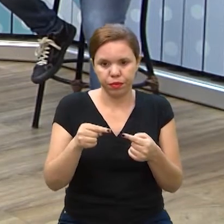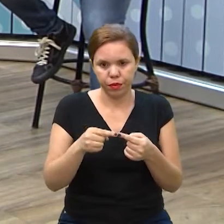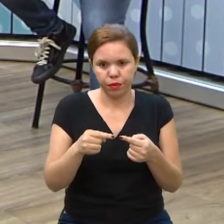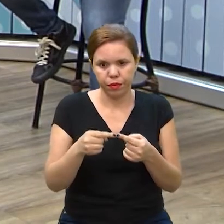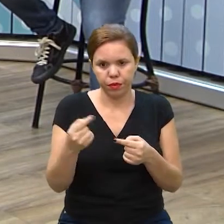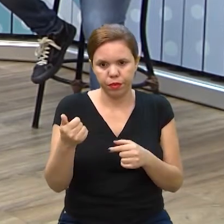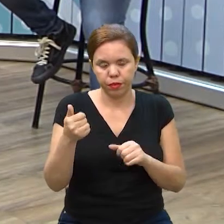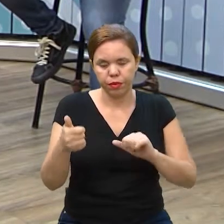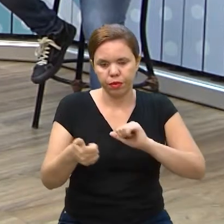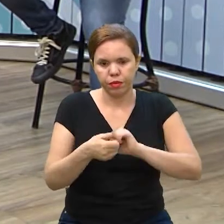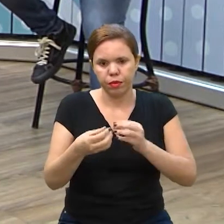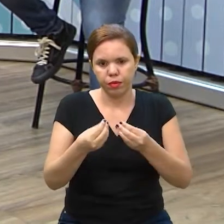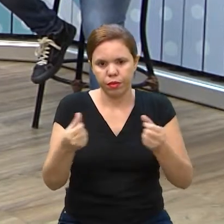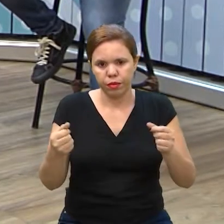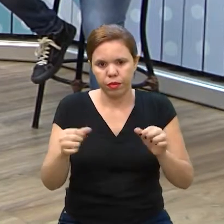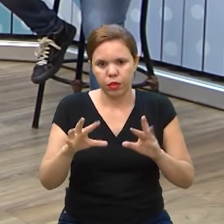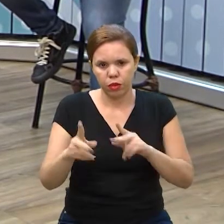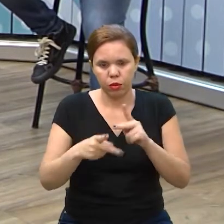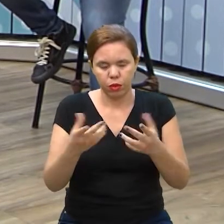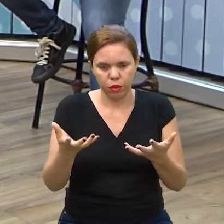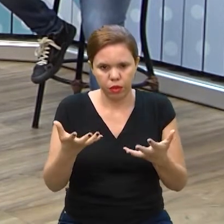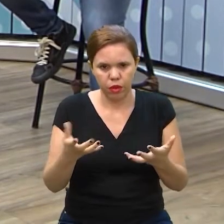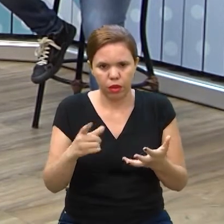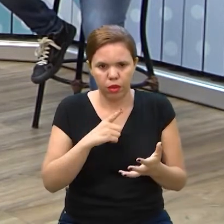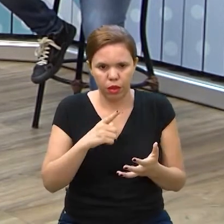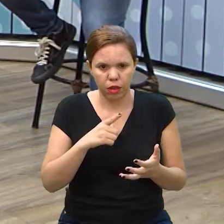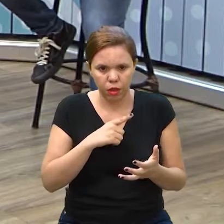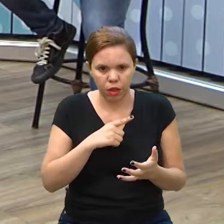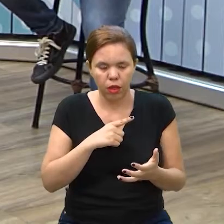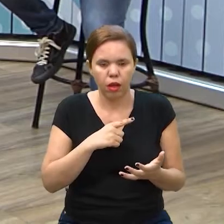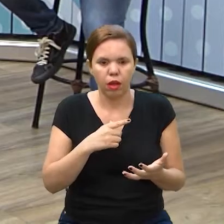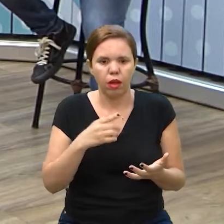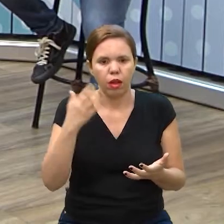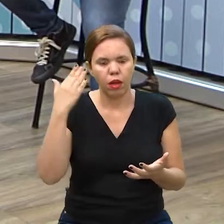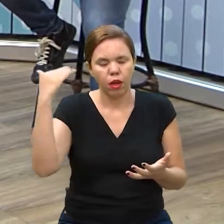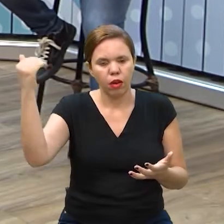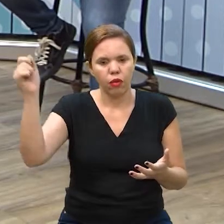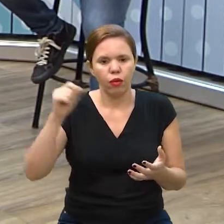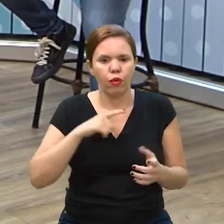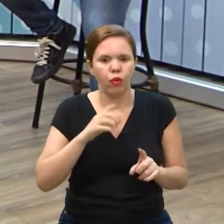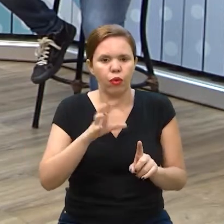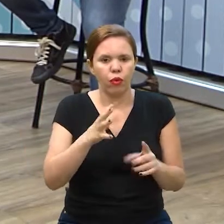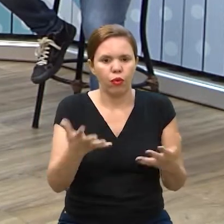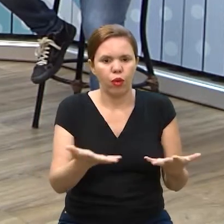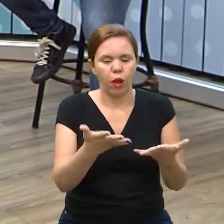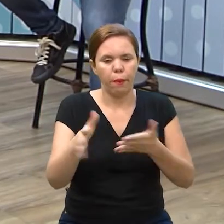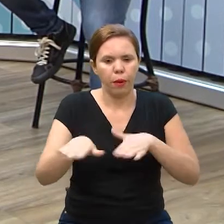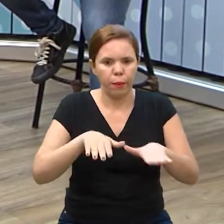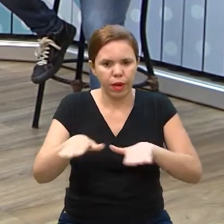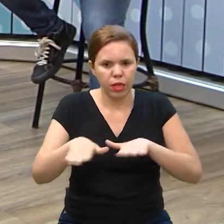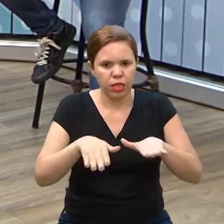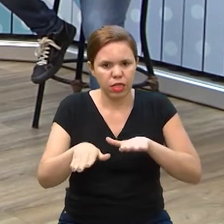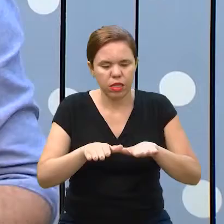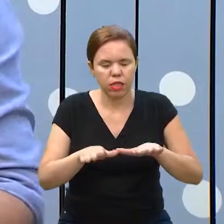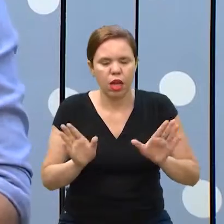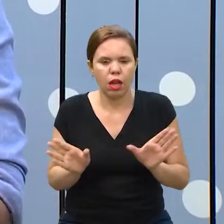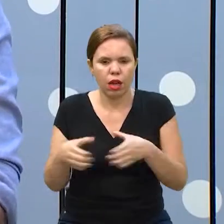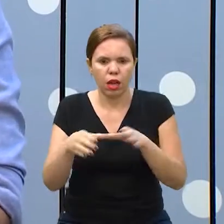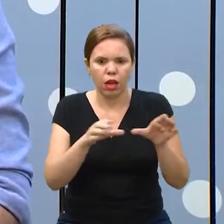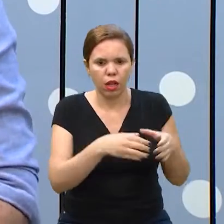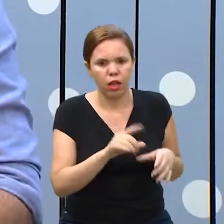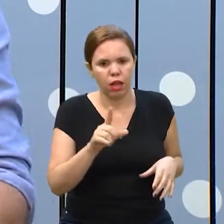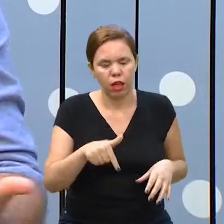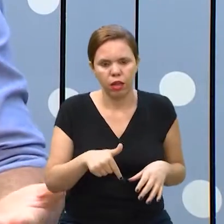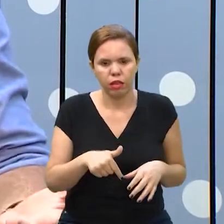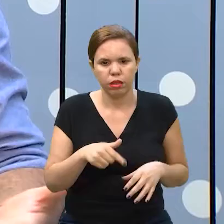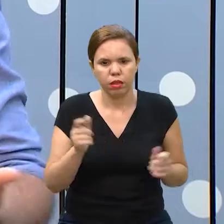combinados para poder gerar essa influência que todo mundo quer ter essa influência, todo mundo quer ter esse poder que é mobilizar uma comunidade. A